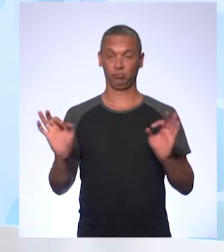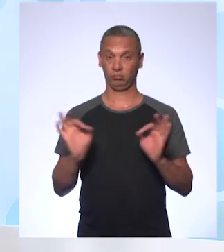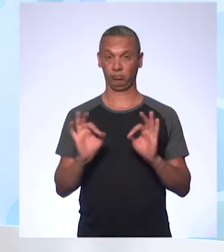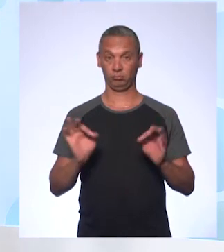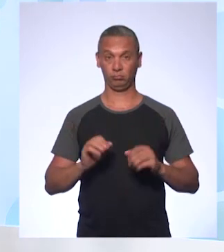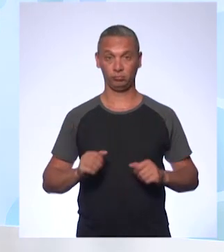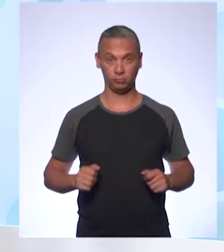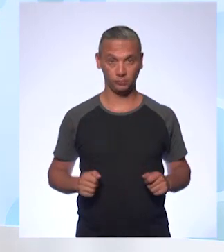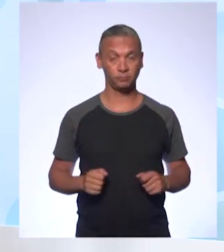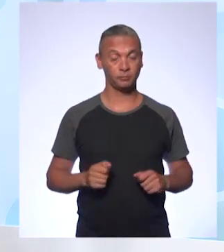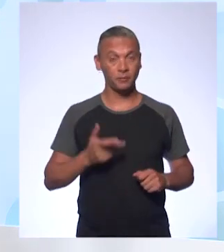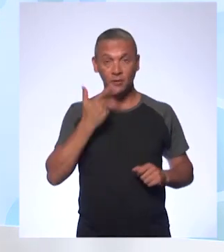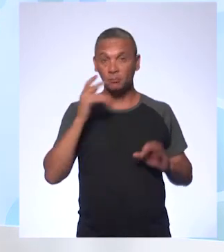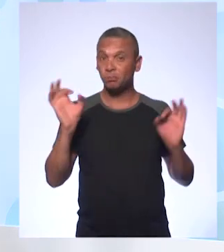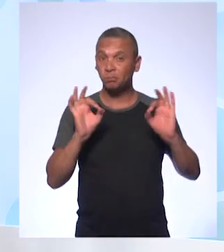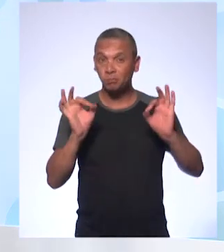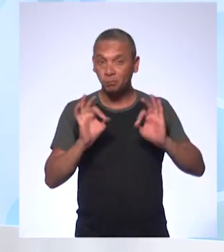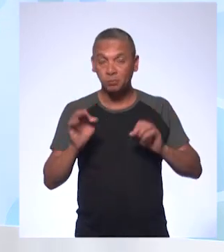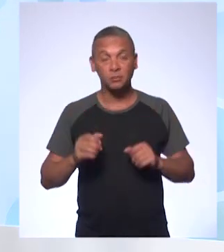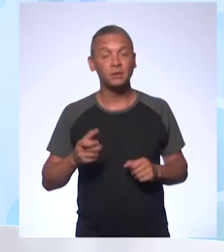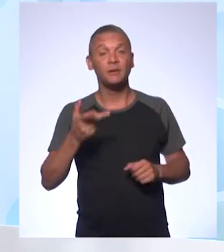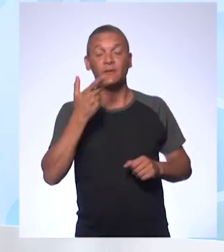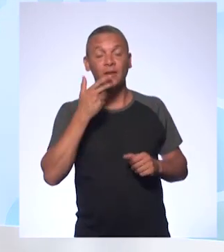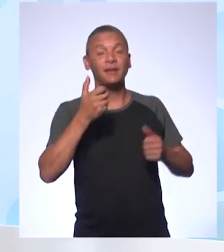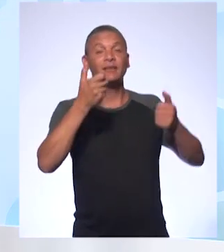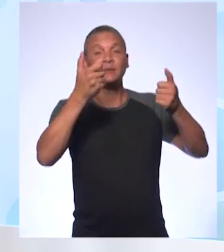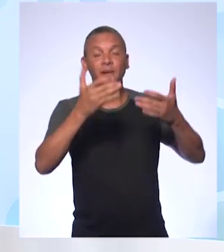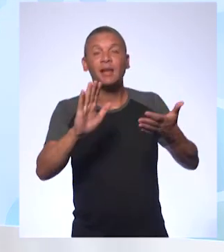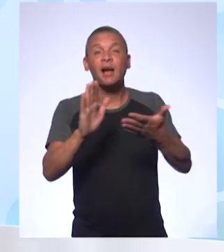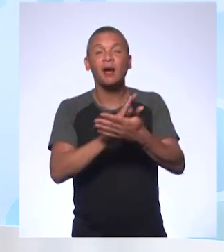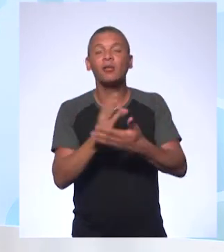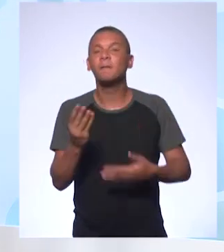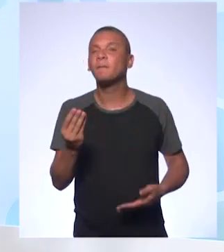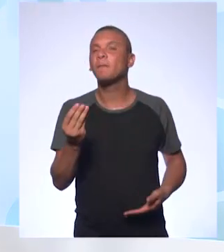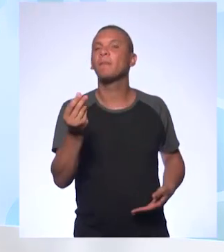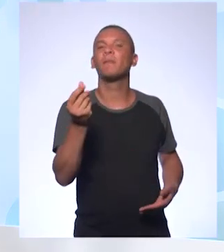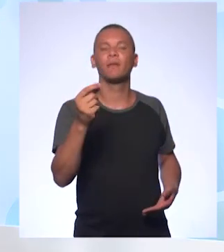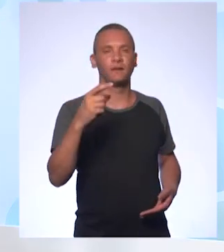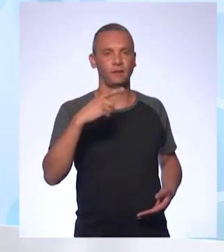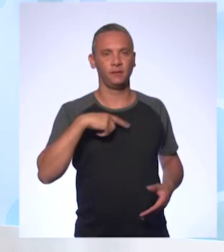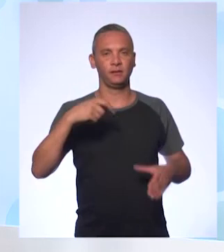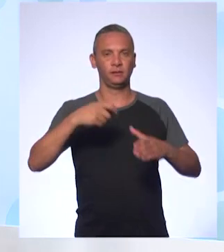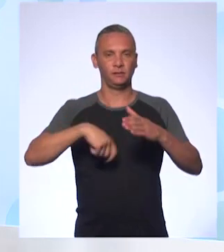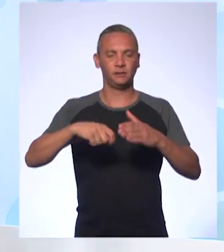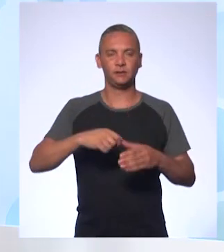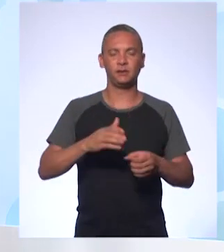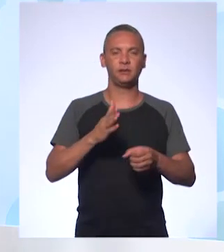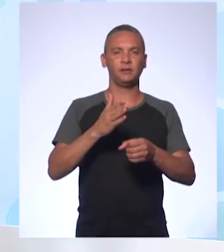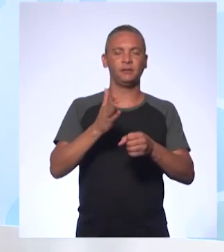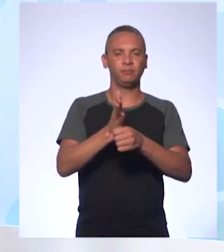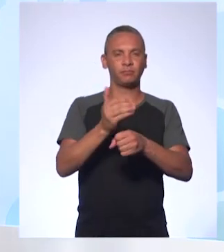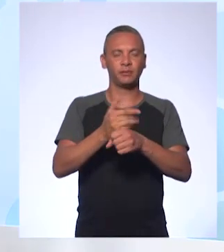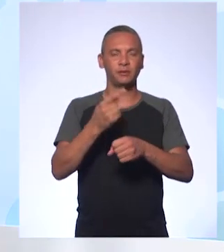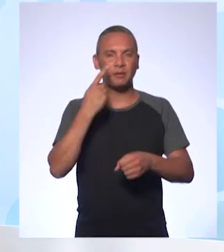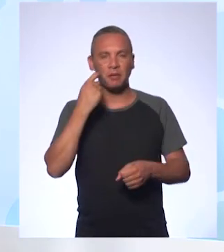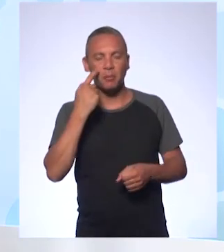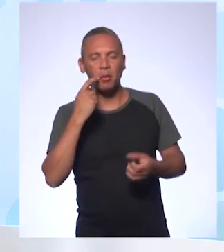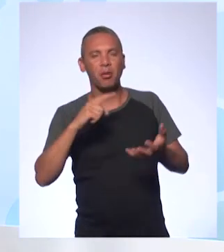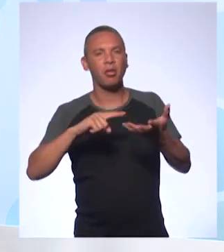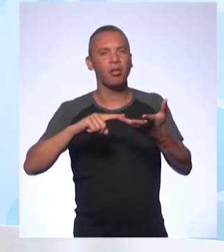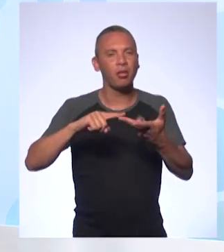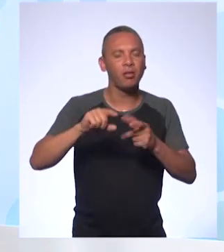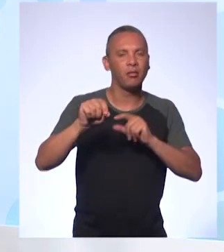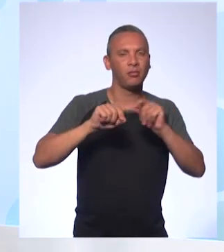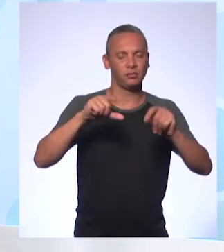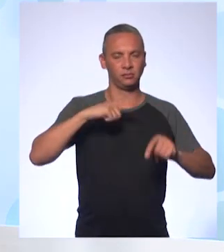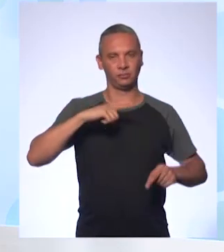receita. Não se fala nada disso. Ele cita alguns sabores, né? Cebola, algumas coisas que tem